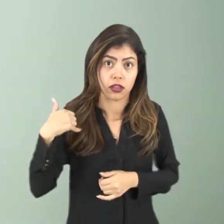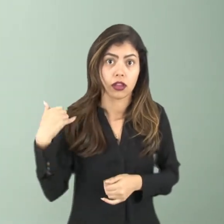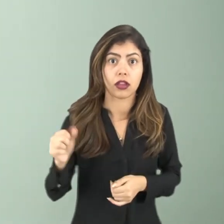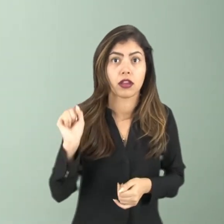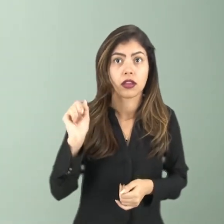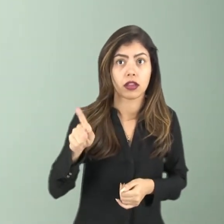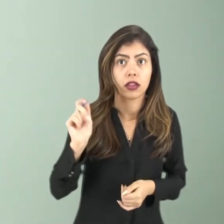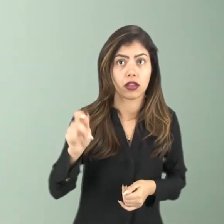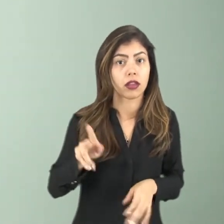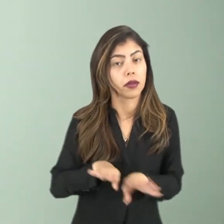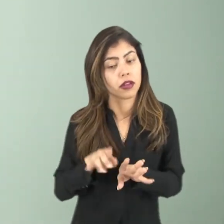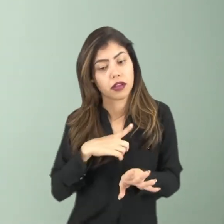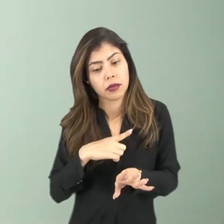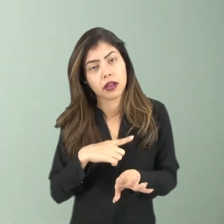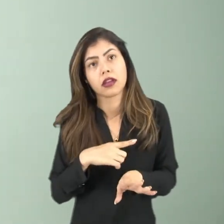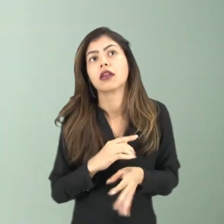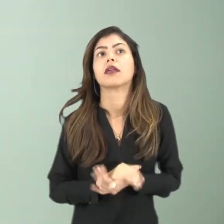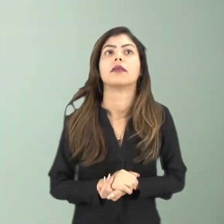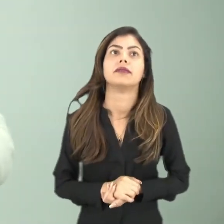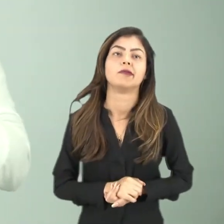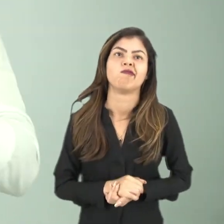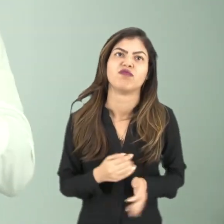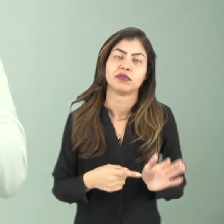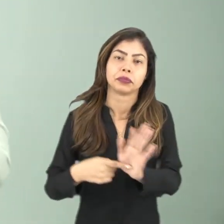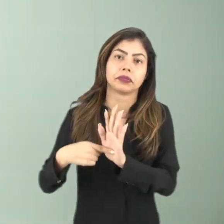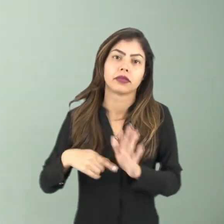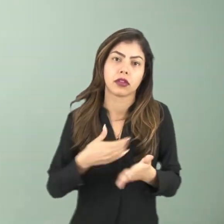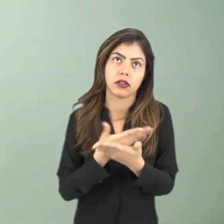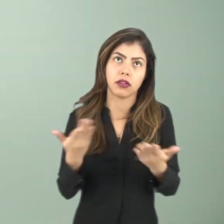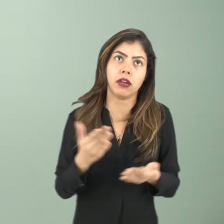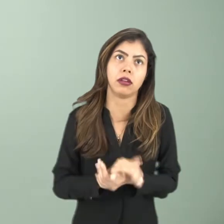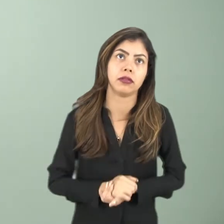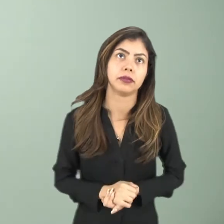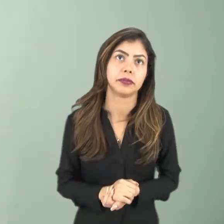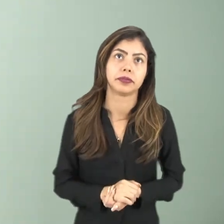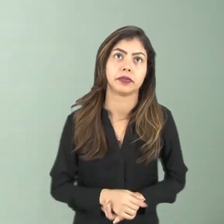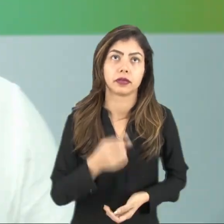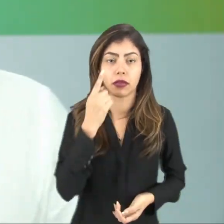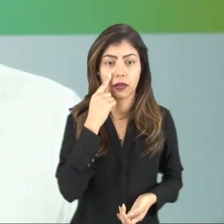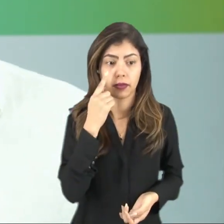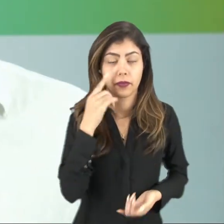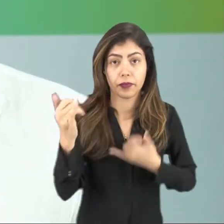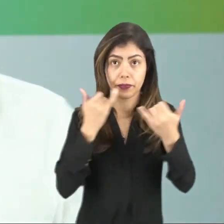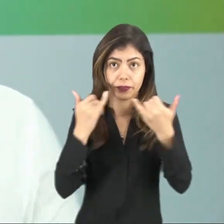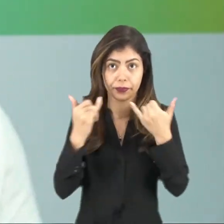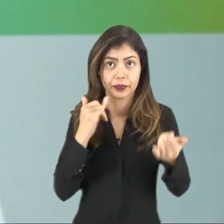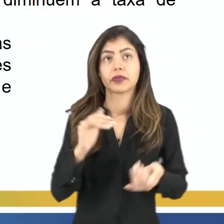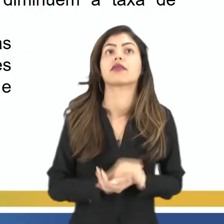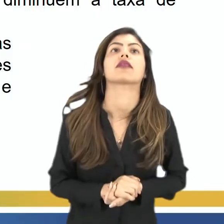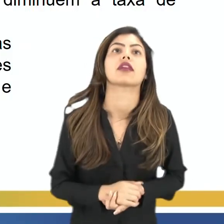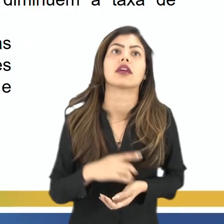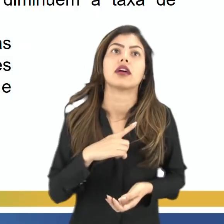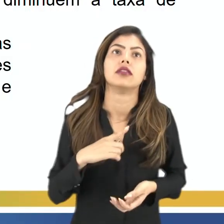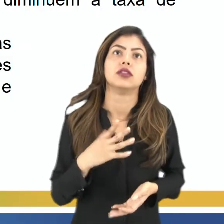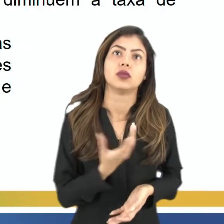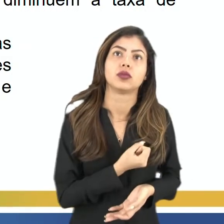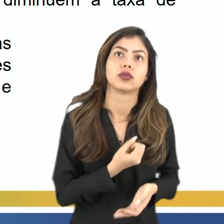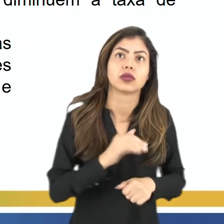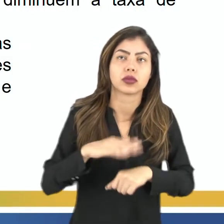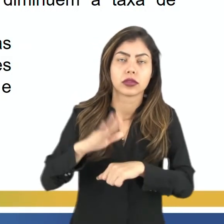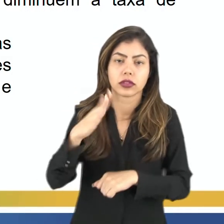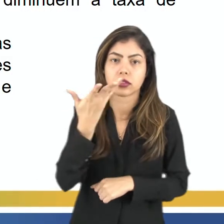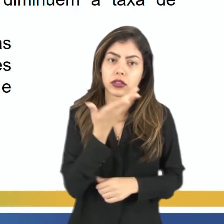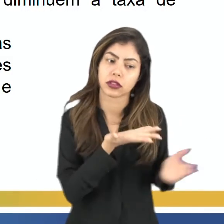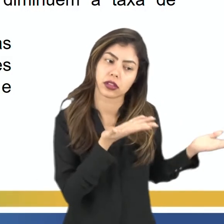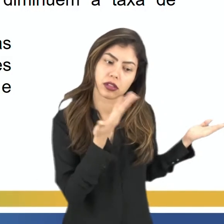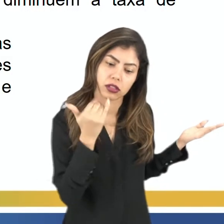Aumentando a idade das aposentadorias, dentre outras coisas que a gente vai estar citando aqui para vocês. Eu mostro aqui para vocês algumas informações. O aumento